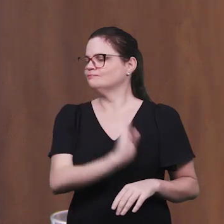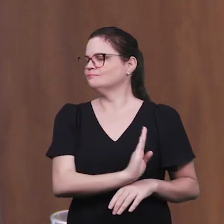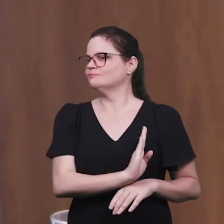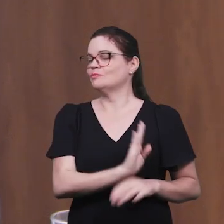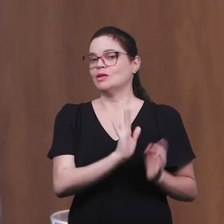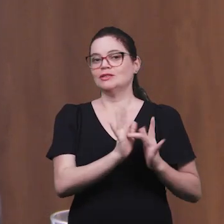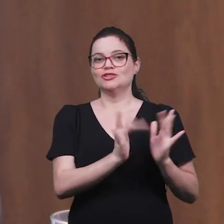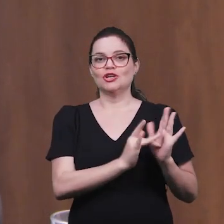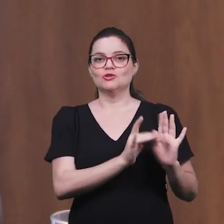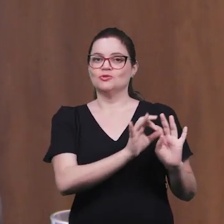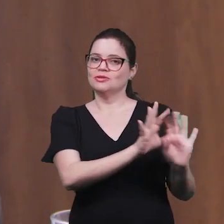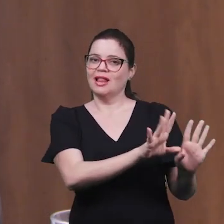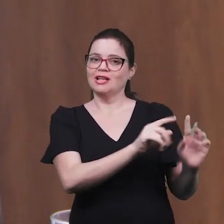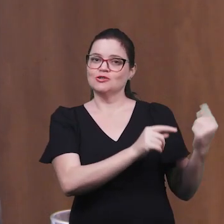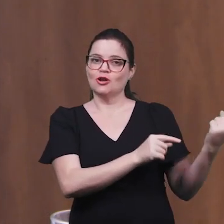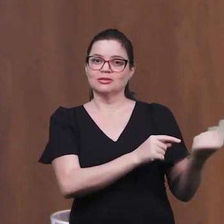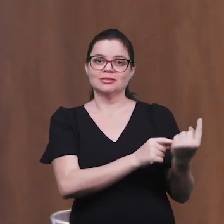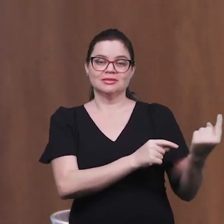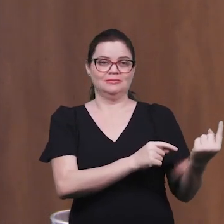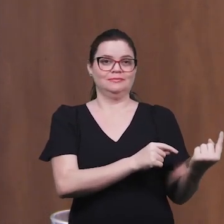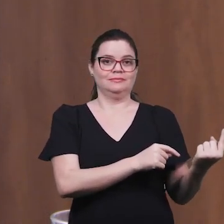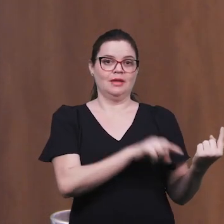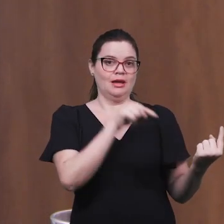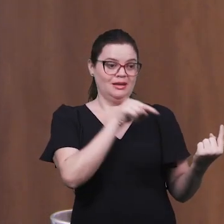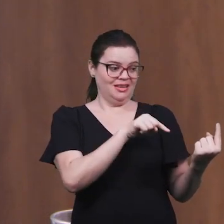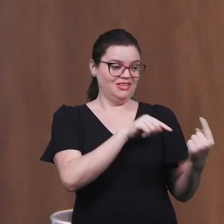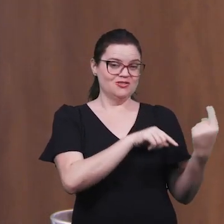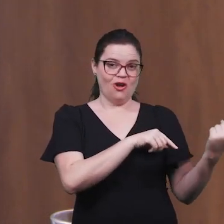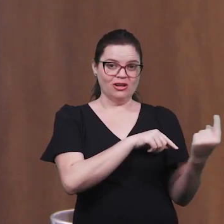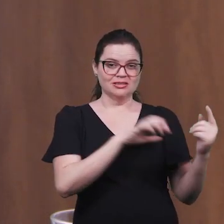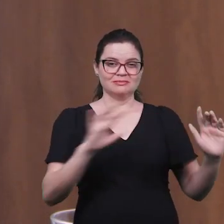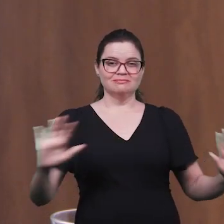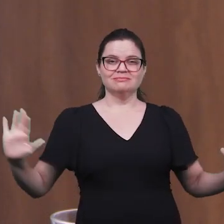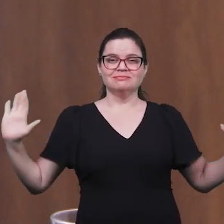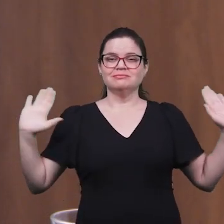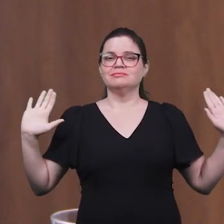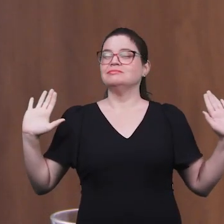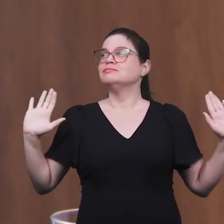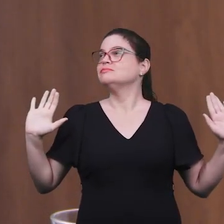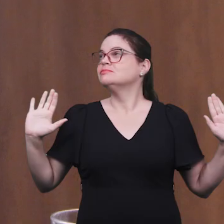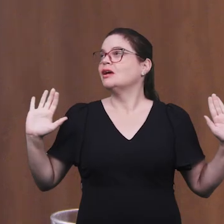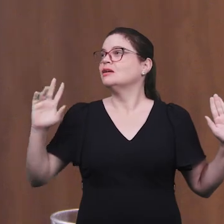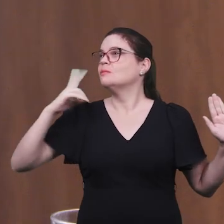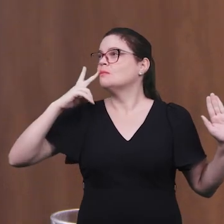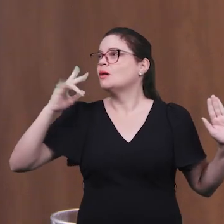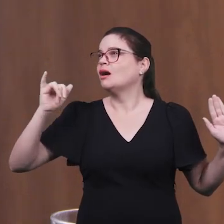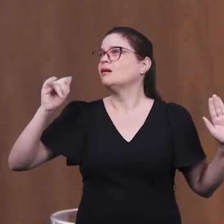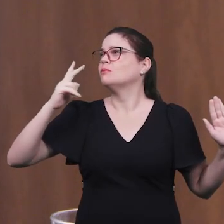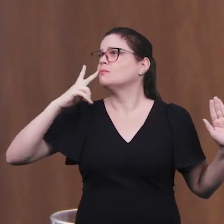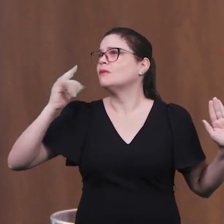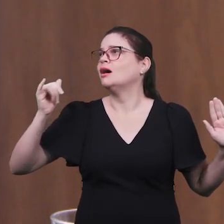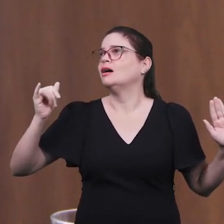sozinho. E quando ele ficou sozinho, o Pai não pôde